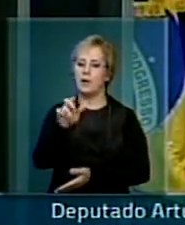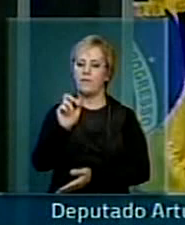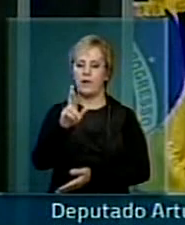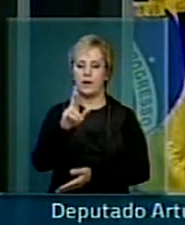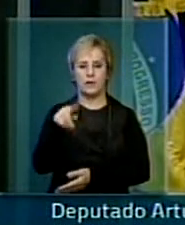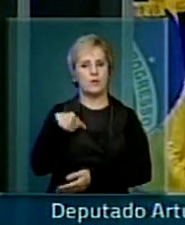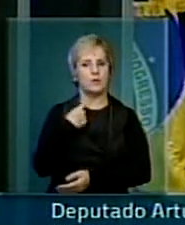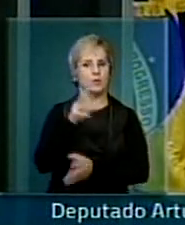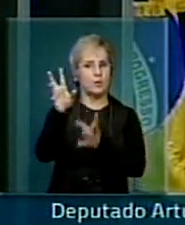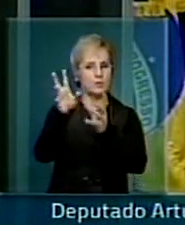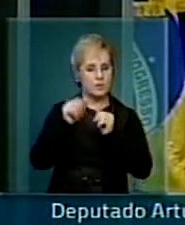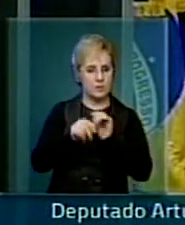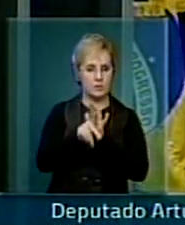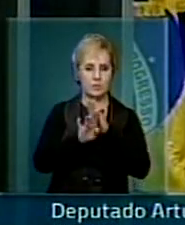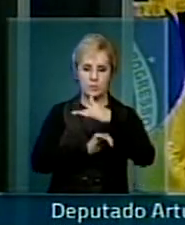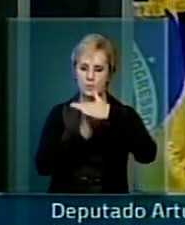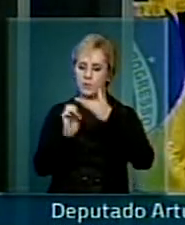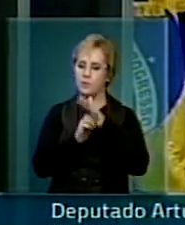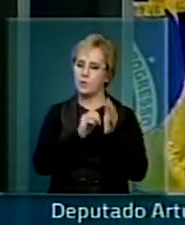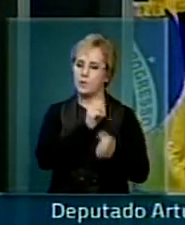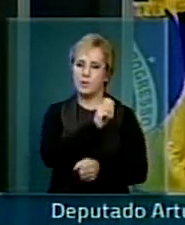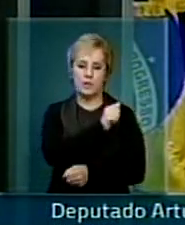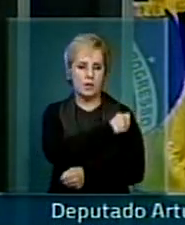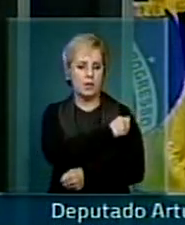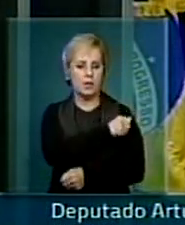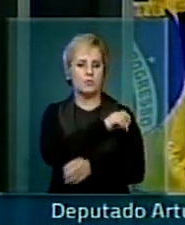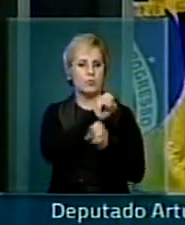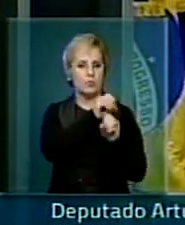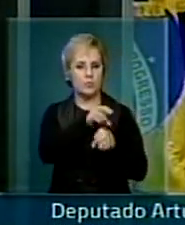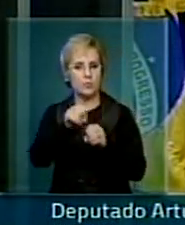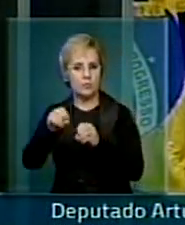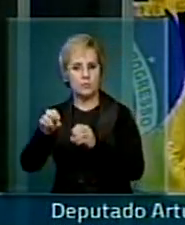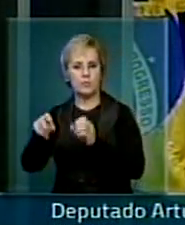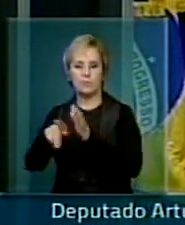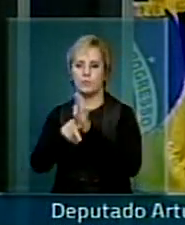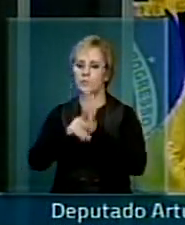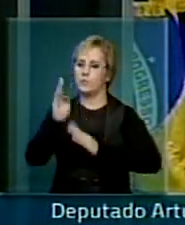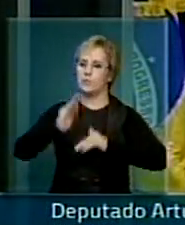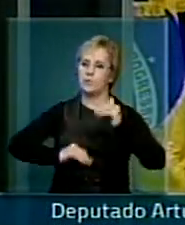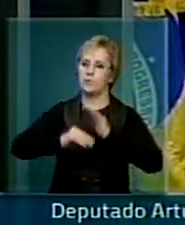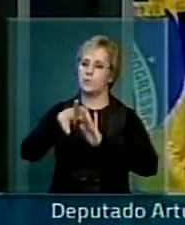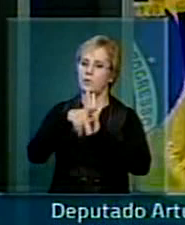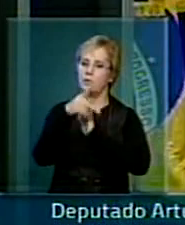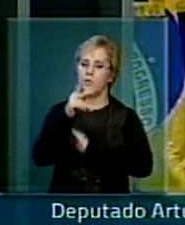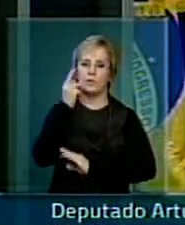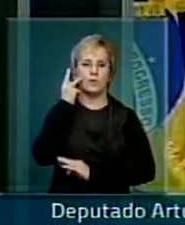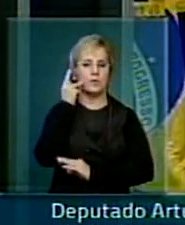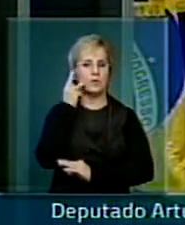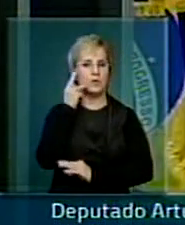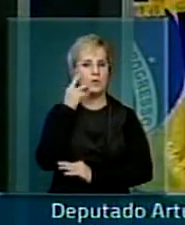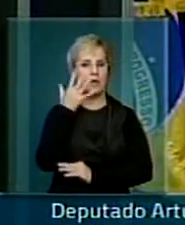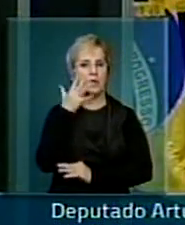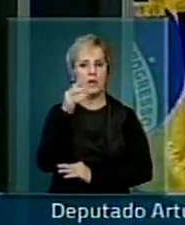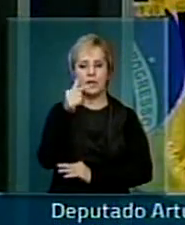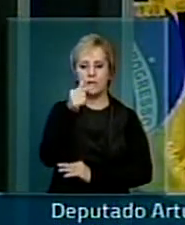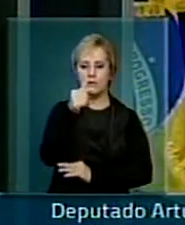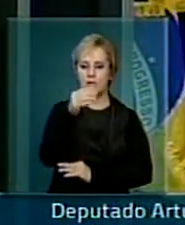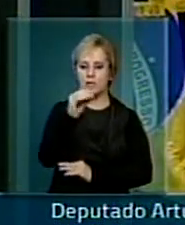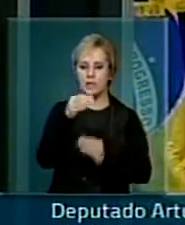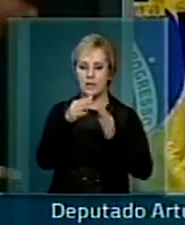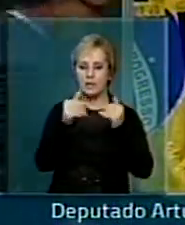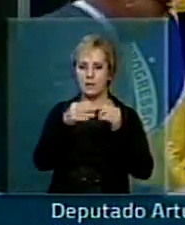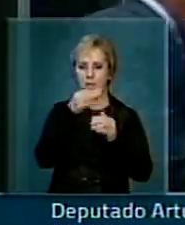entidades de educadores, de estudantes do Estado do Ceará, cerca de 70 emendas,